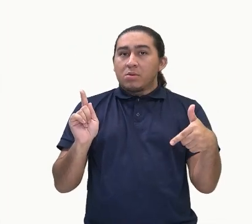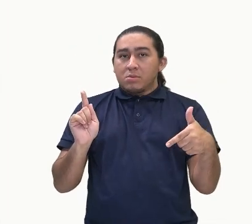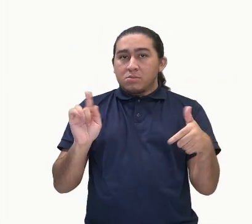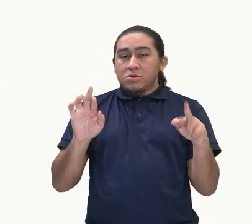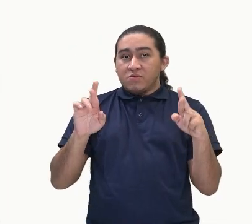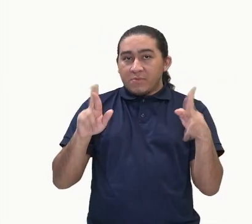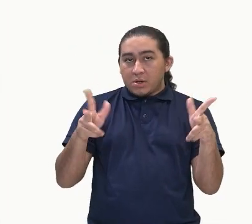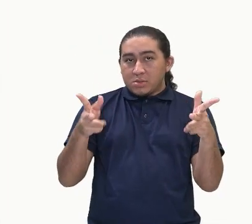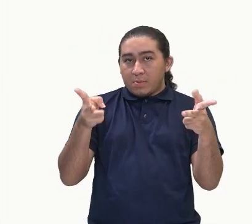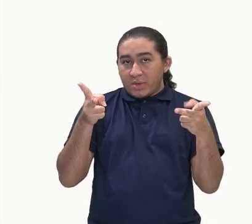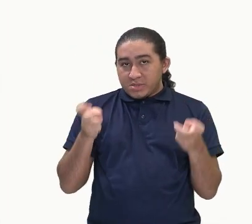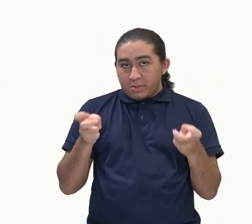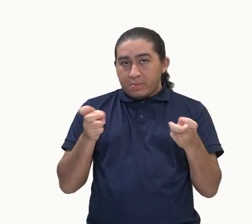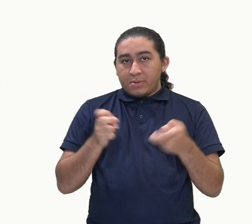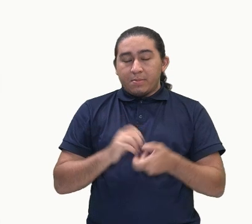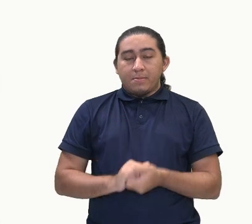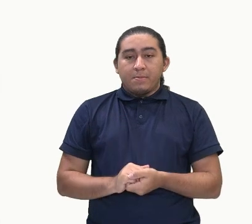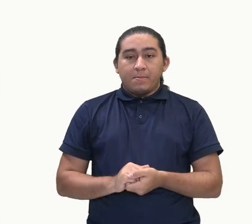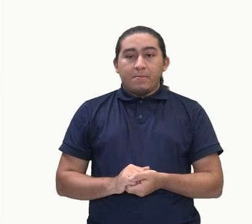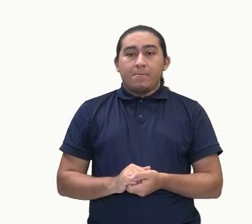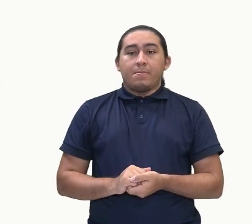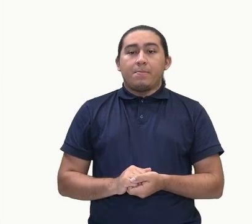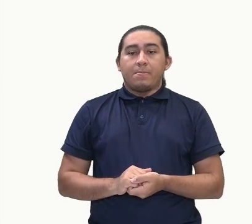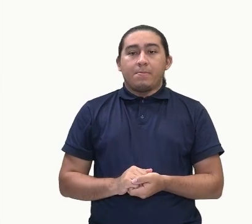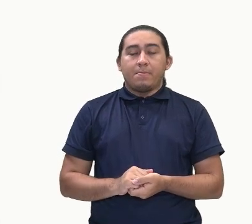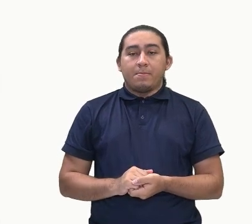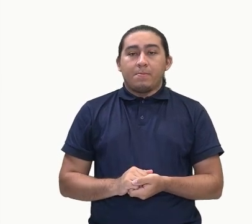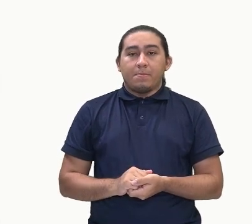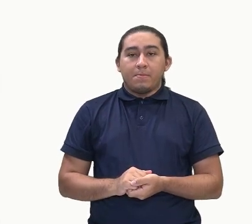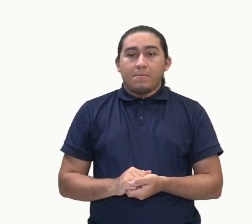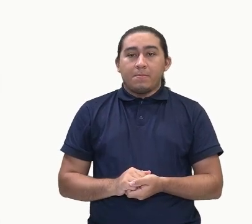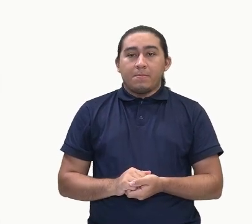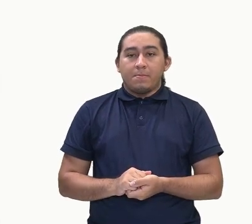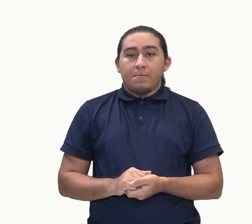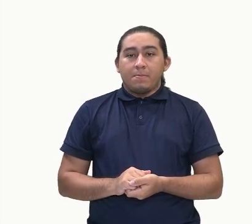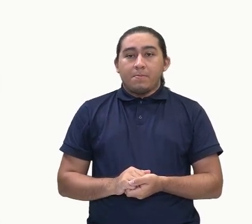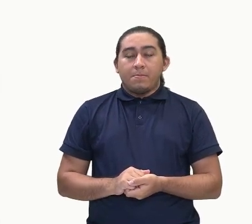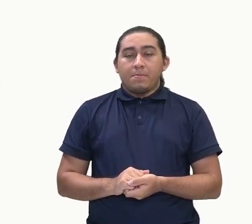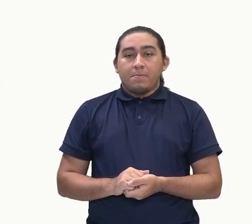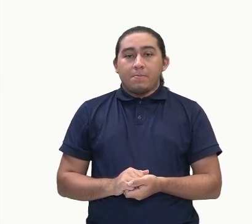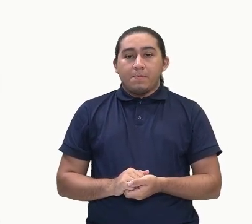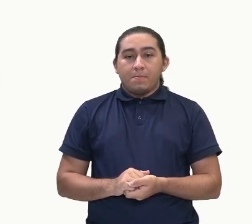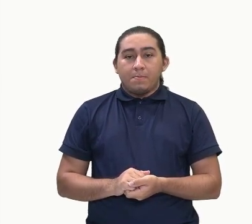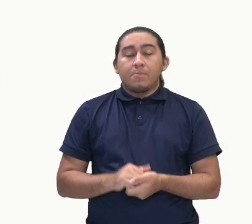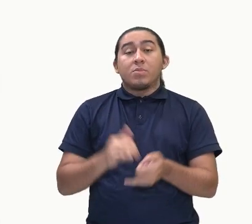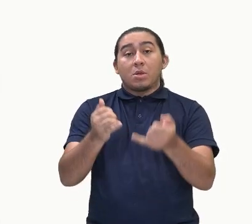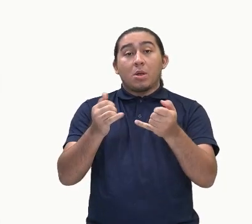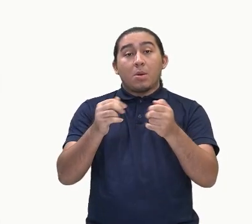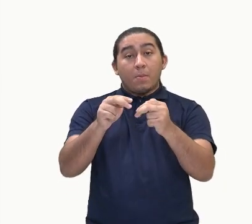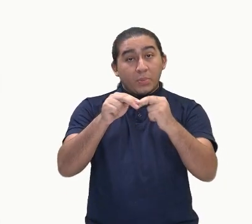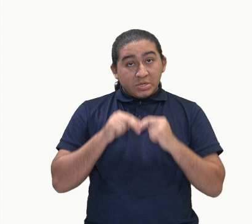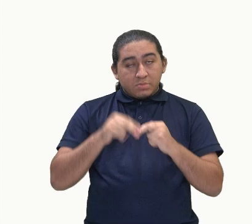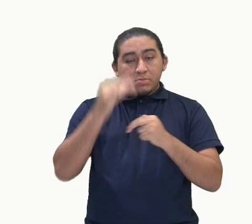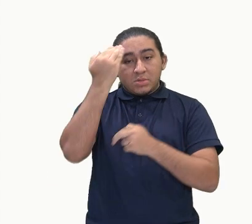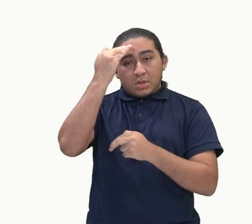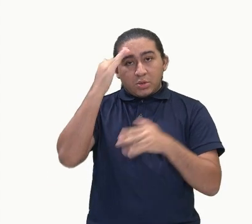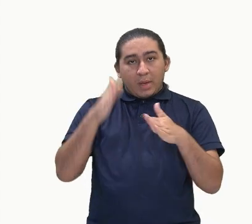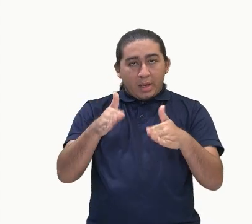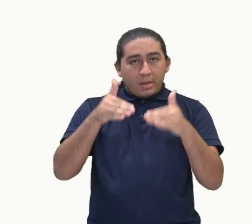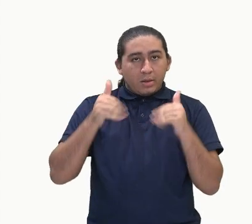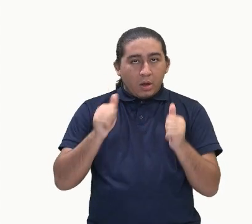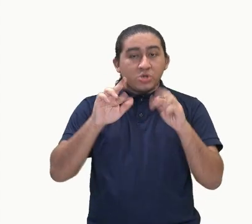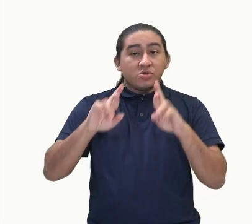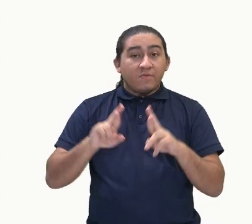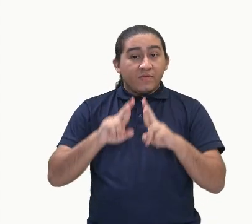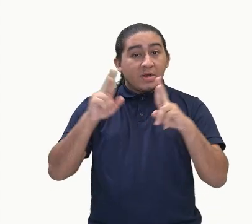essa substância direto no sangue. Então, assim, dessa forma, a gente consegue compreender um pouco da diferença dessas duas, certo?